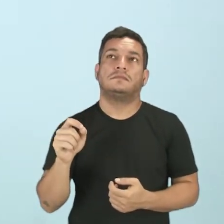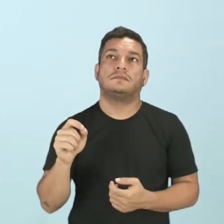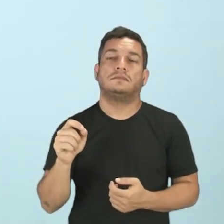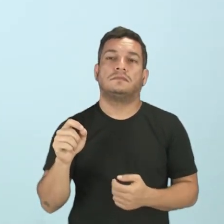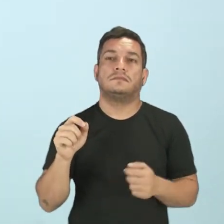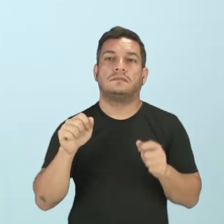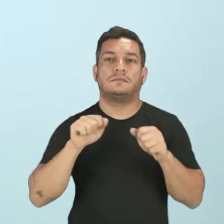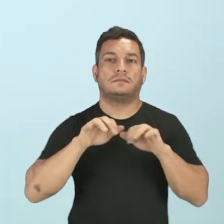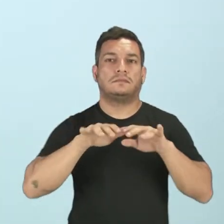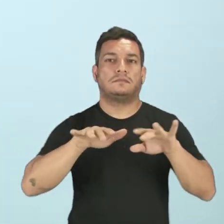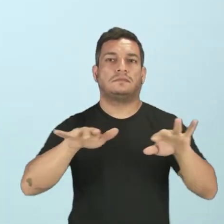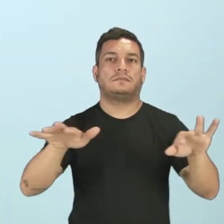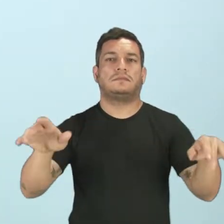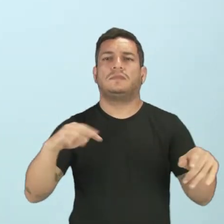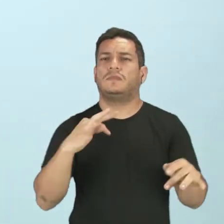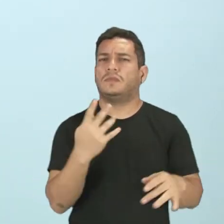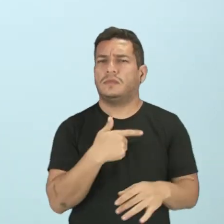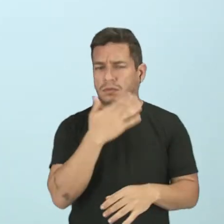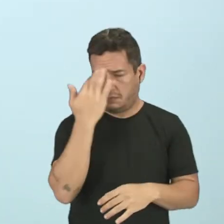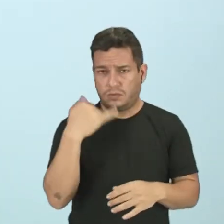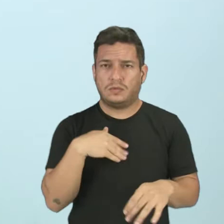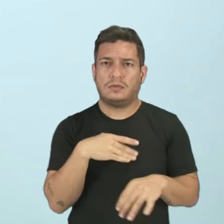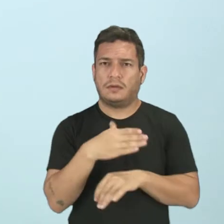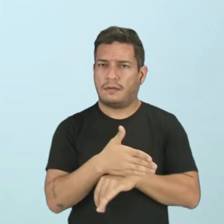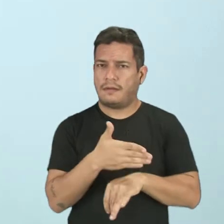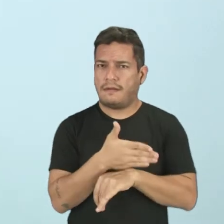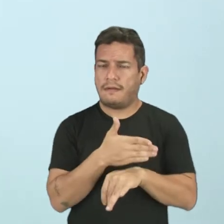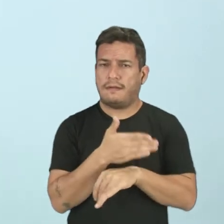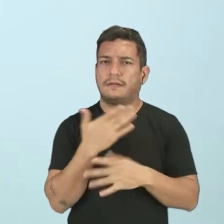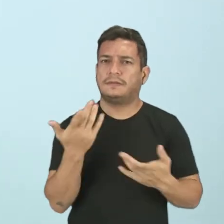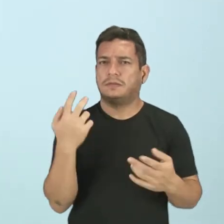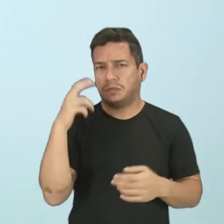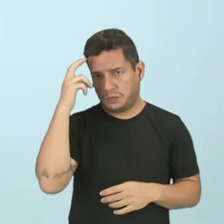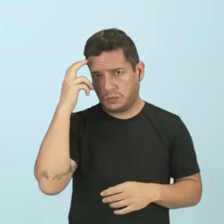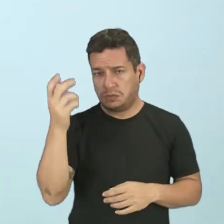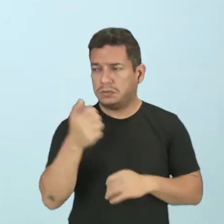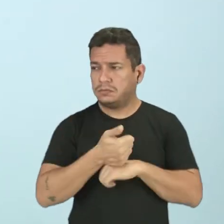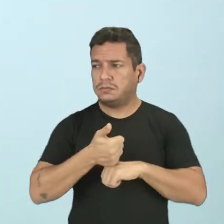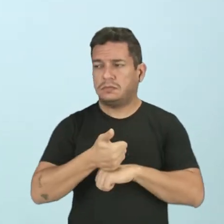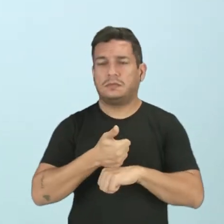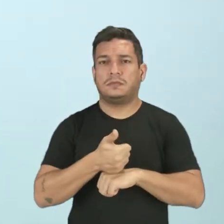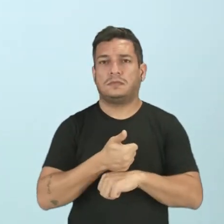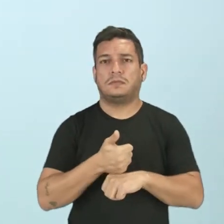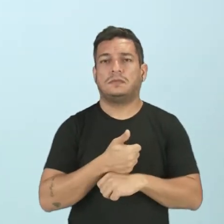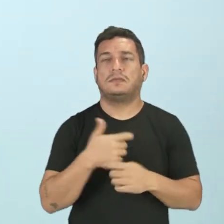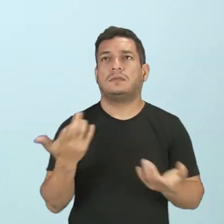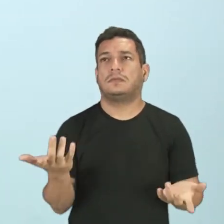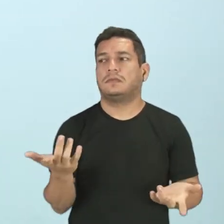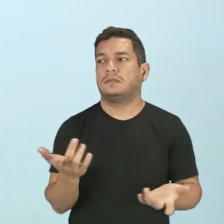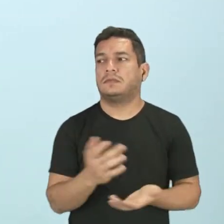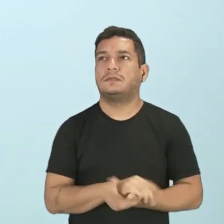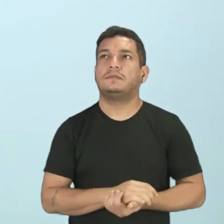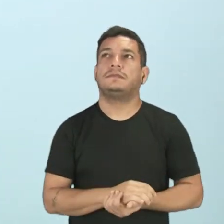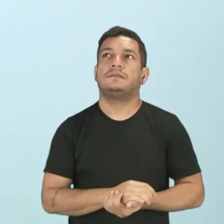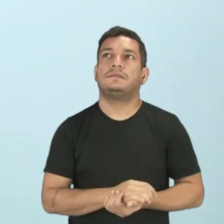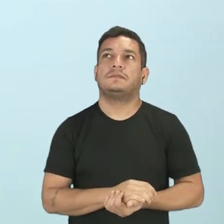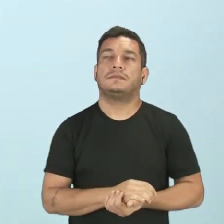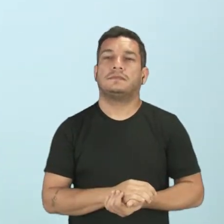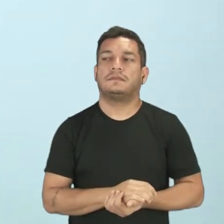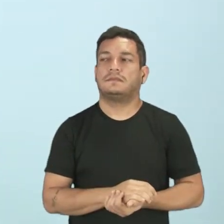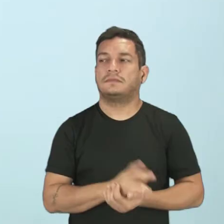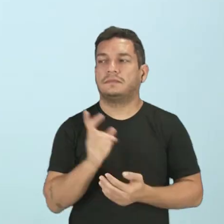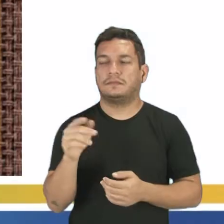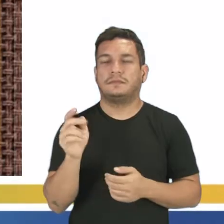que democratizada, que todo mundo pode ter acesso a uma cultura de qualidade, não a um lixo cultural? Então,